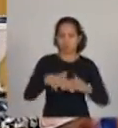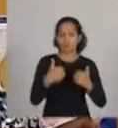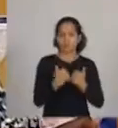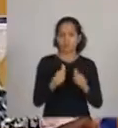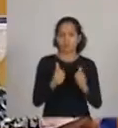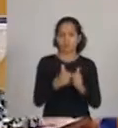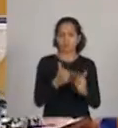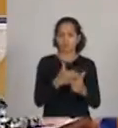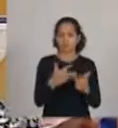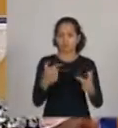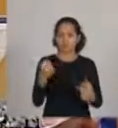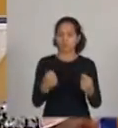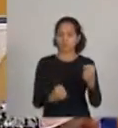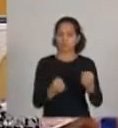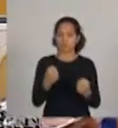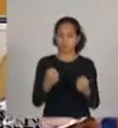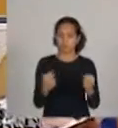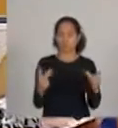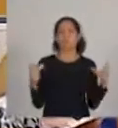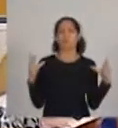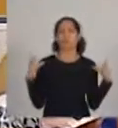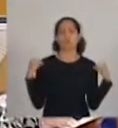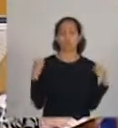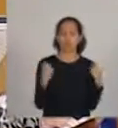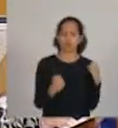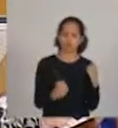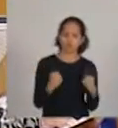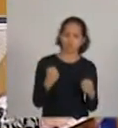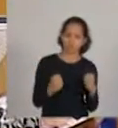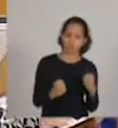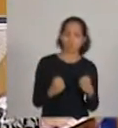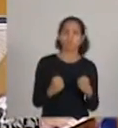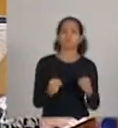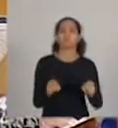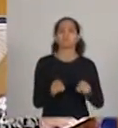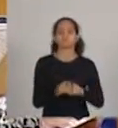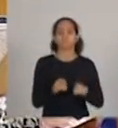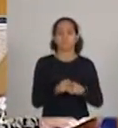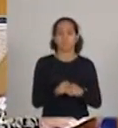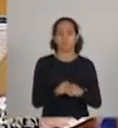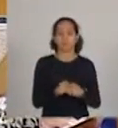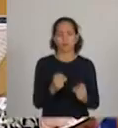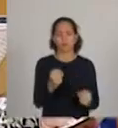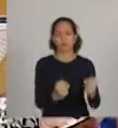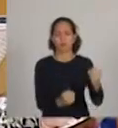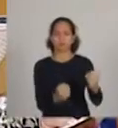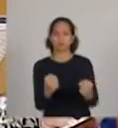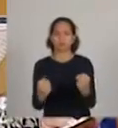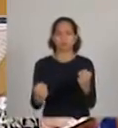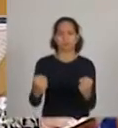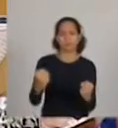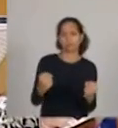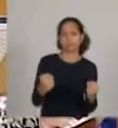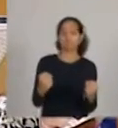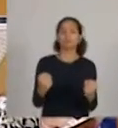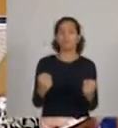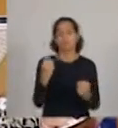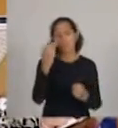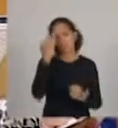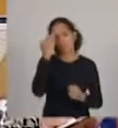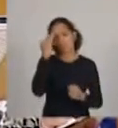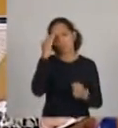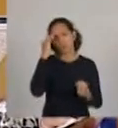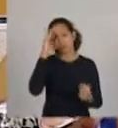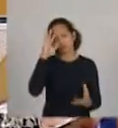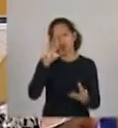transportes coletivos, motoristas, os condutores. Eu entendo também que